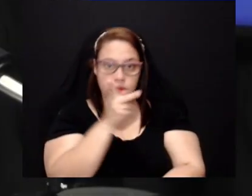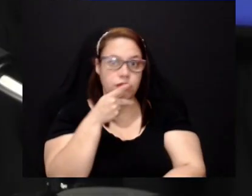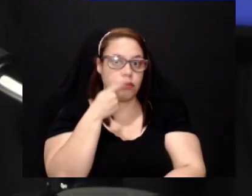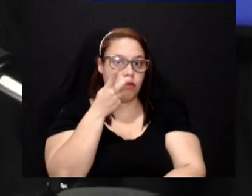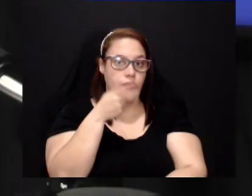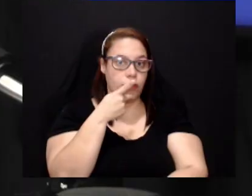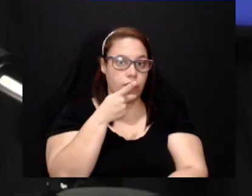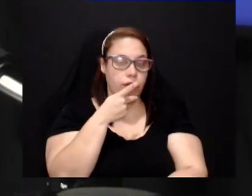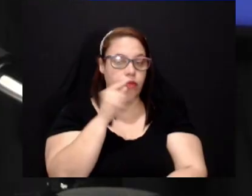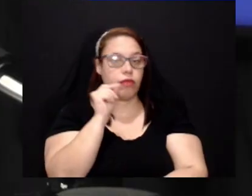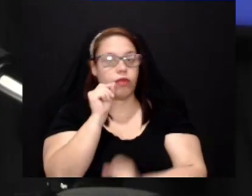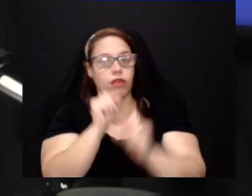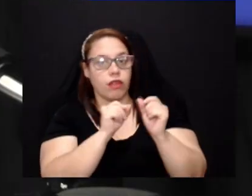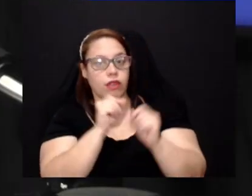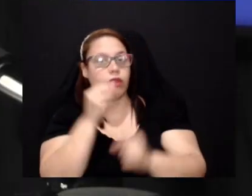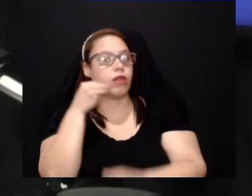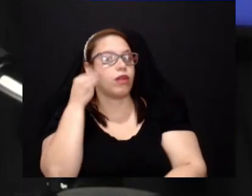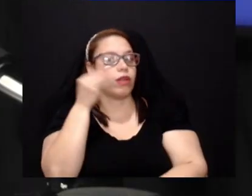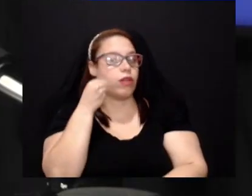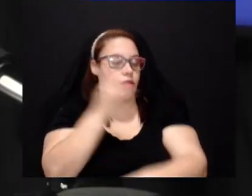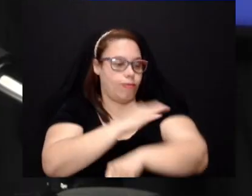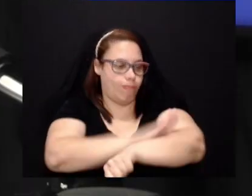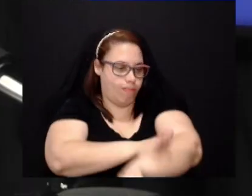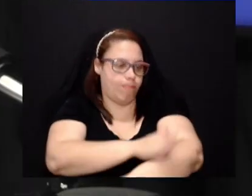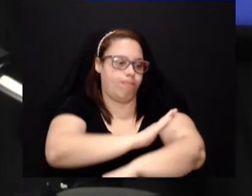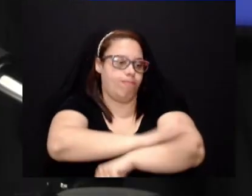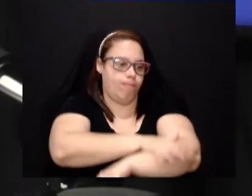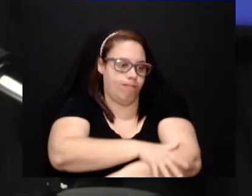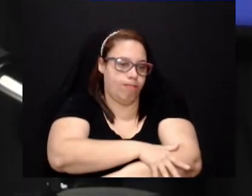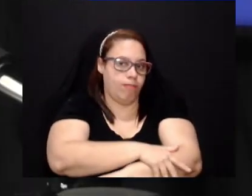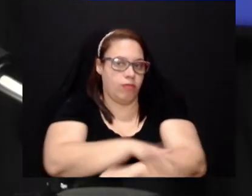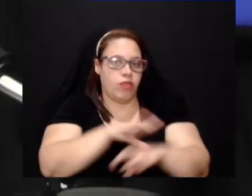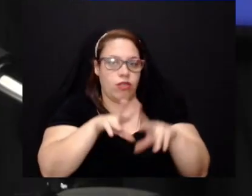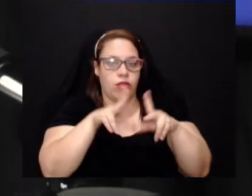de experiências de racismo, né? Assim como todos nós, né,